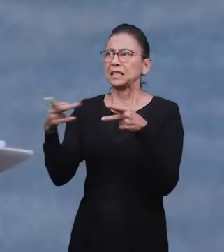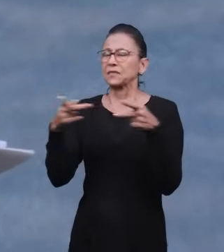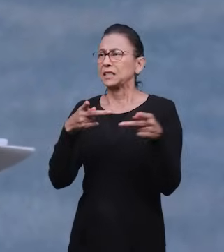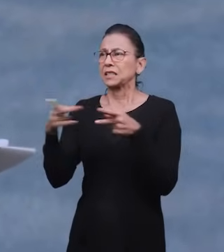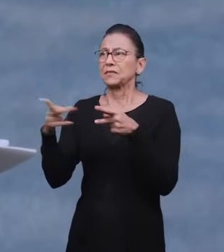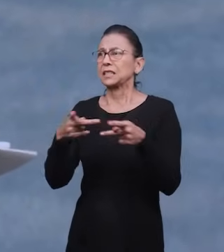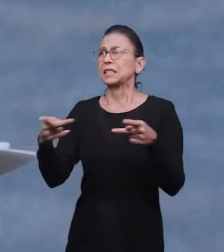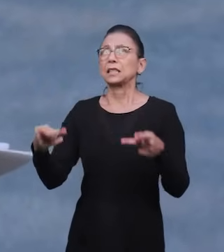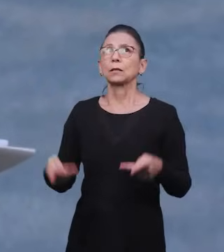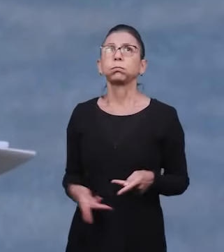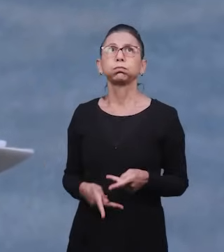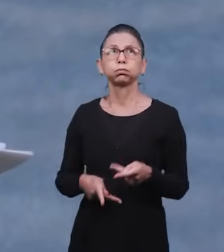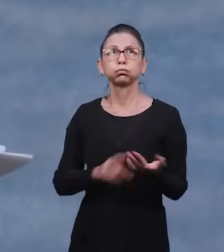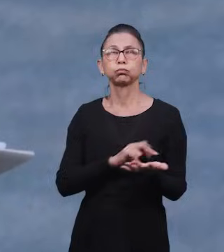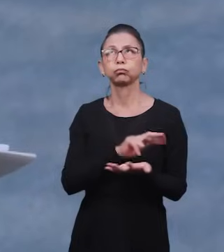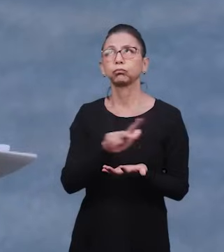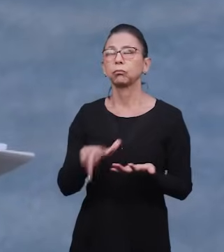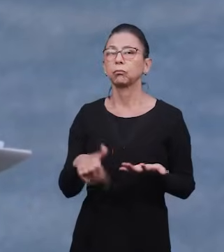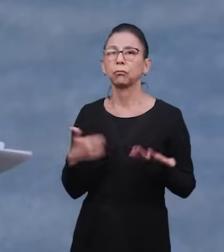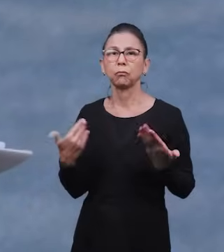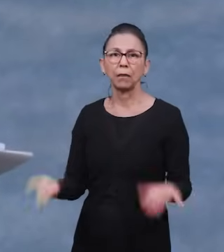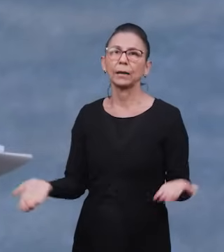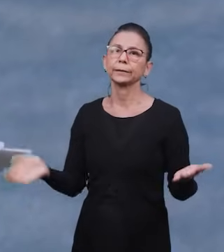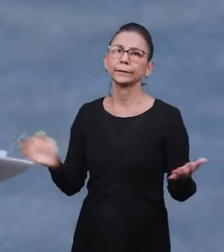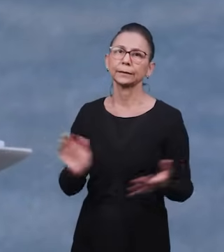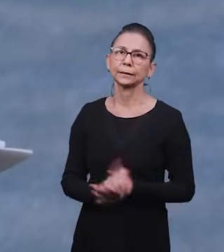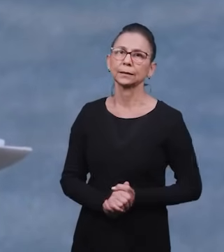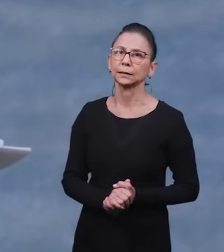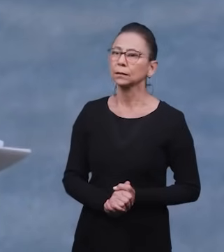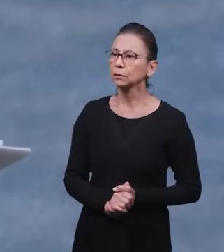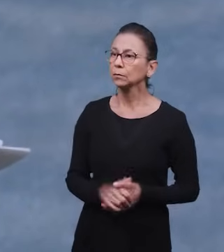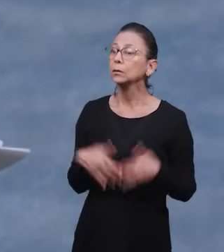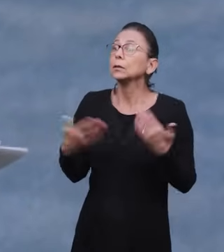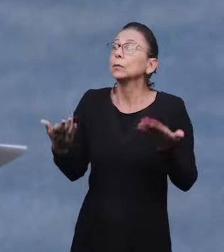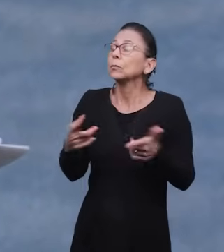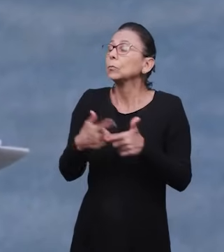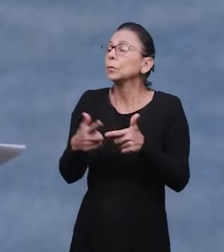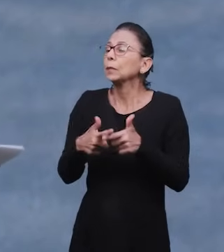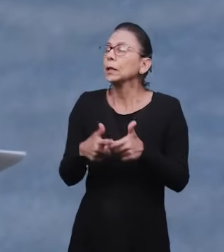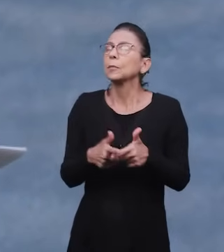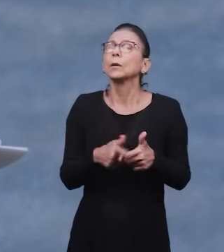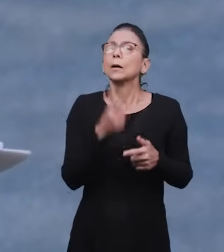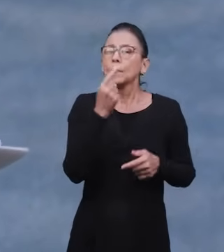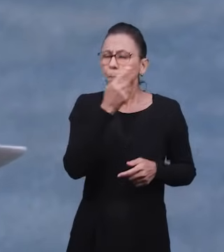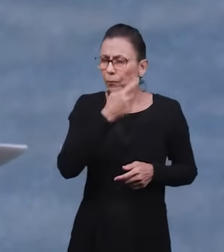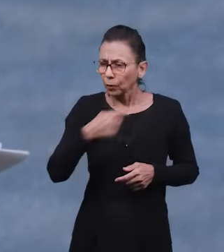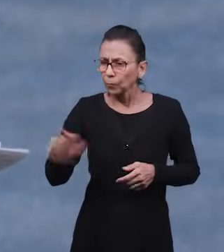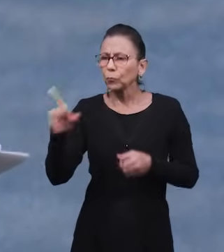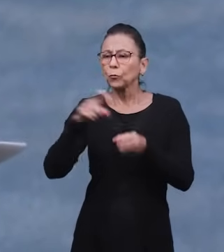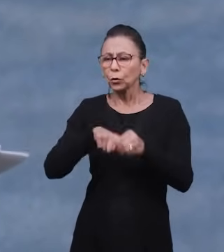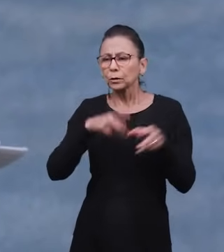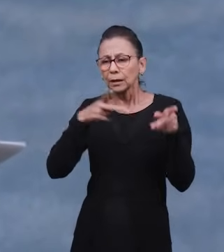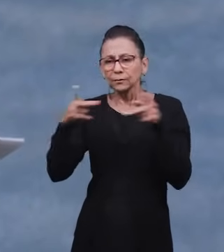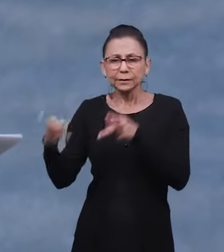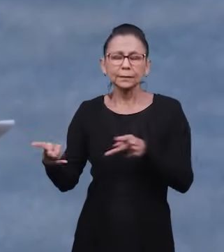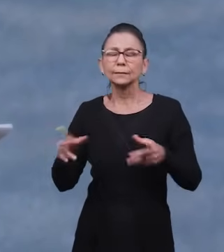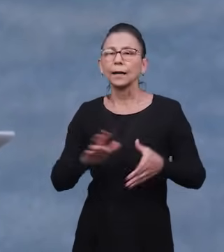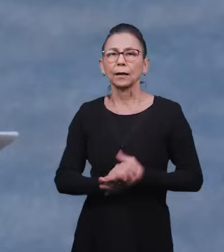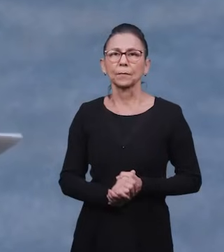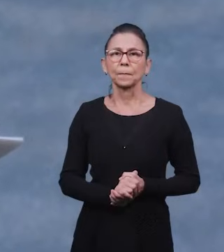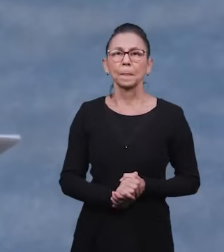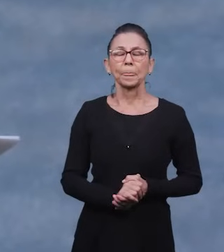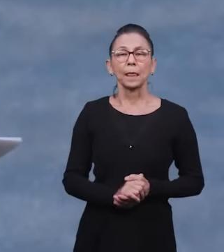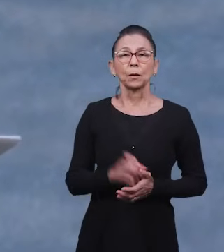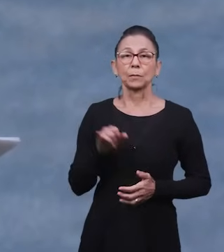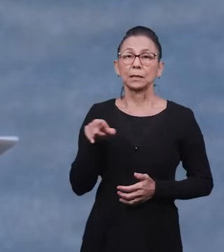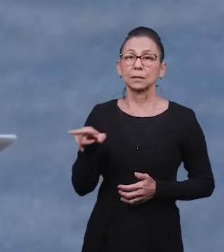faz dele. Pô, é 20ª, qual o problema? Eu vou fazer 200ª, né? Que precisamos, nós vamos fazer. Se ele quer. Agora, o sujeito